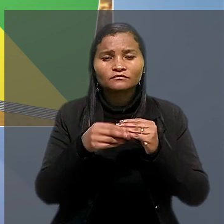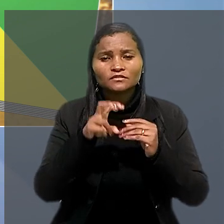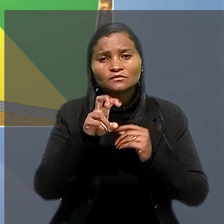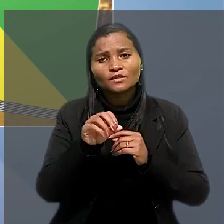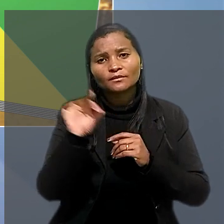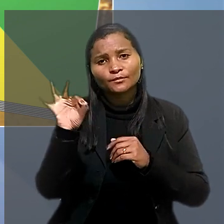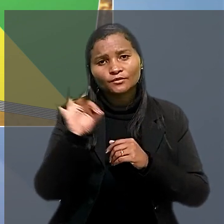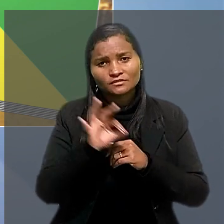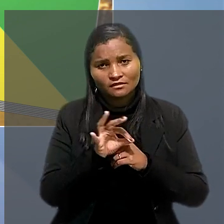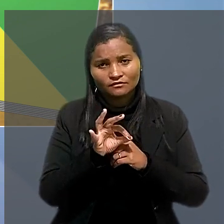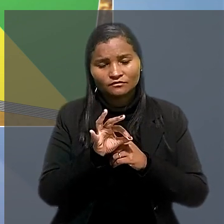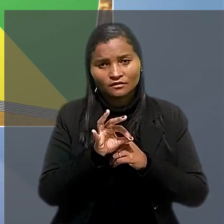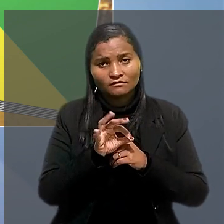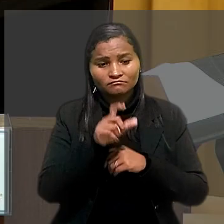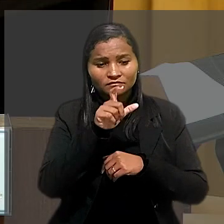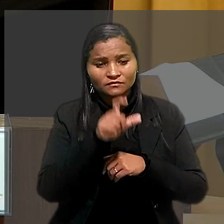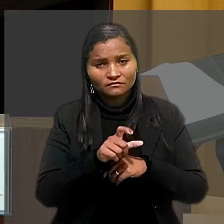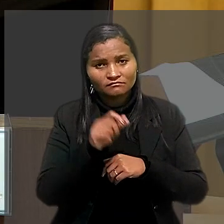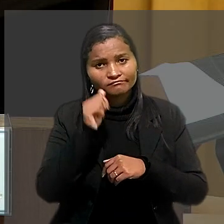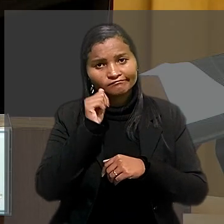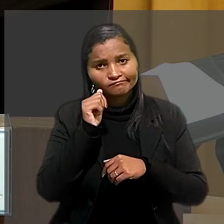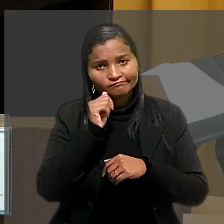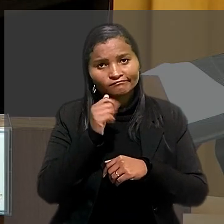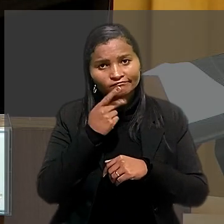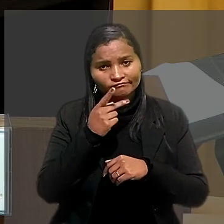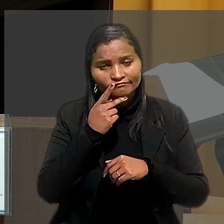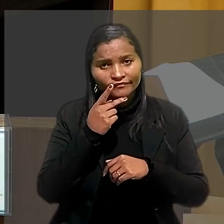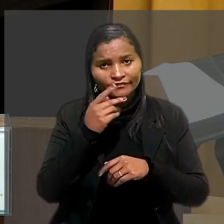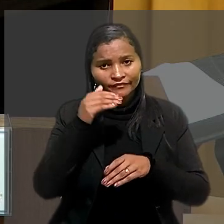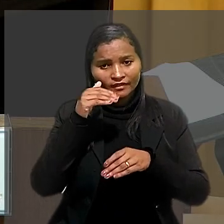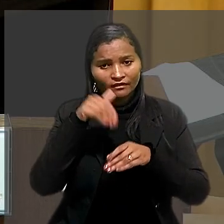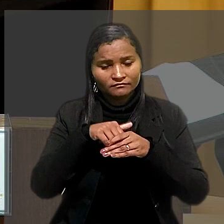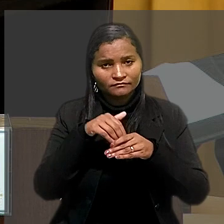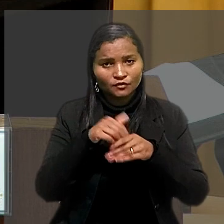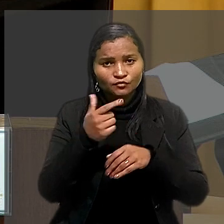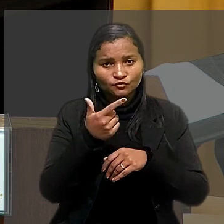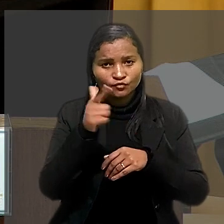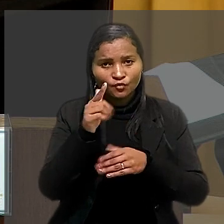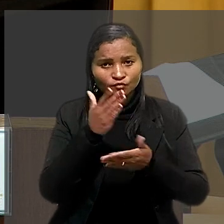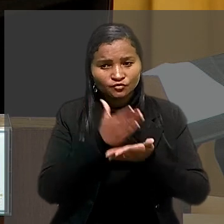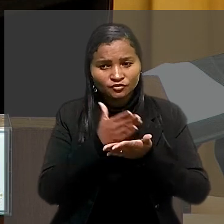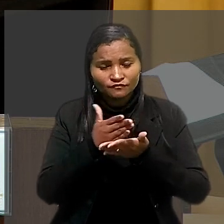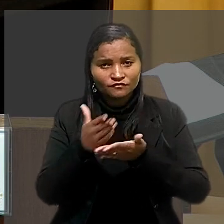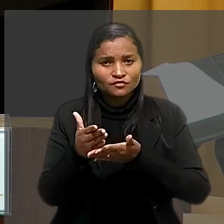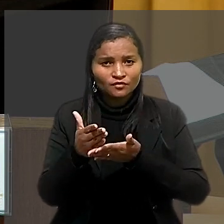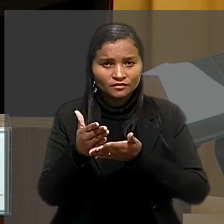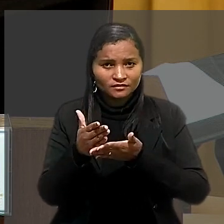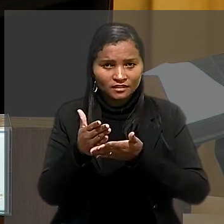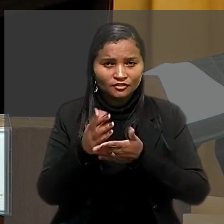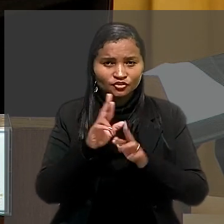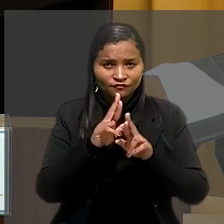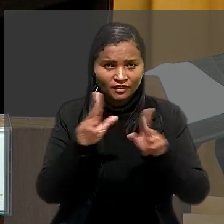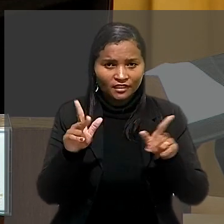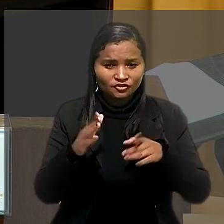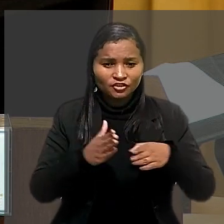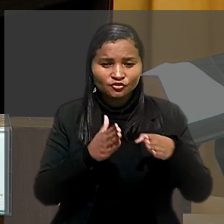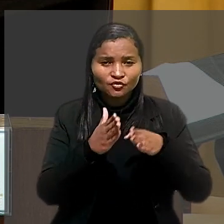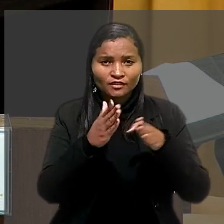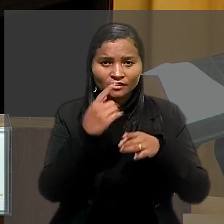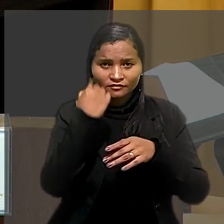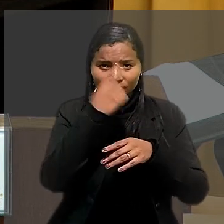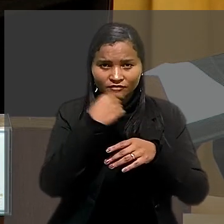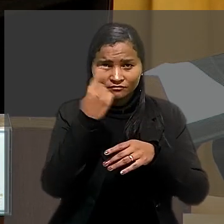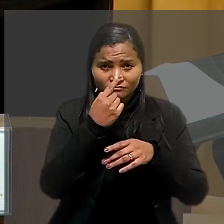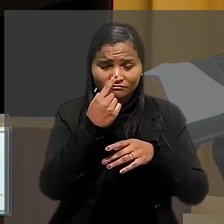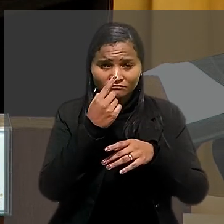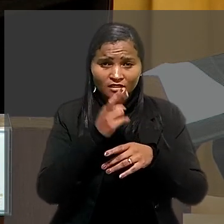adicional de 50%. Segundo ela, a eleição de um outro divisor dissociado da jornada efetiva